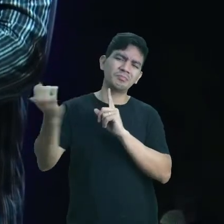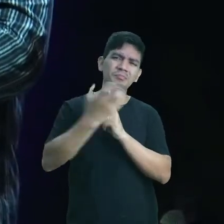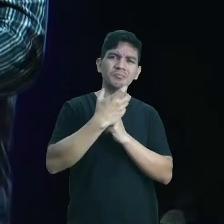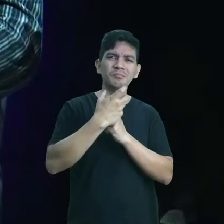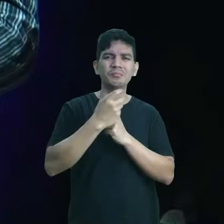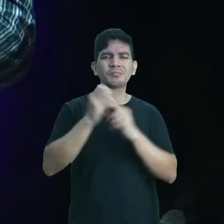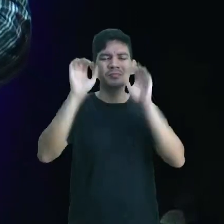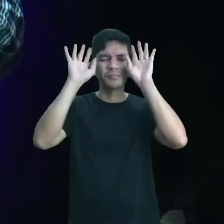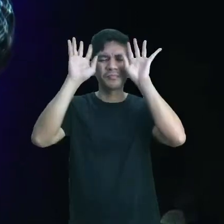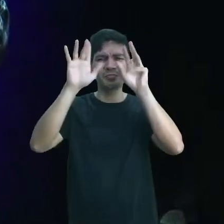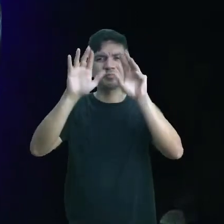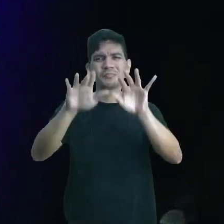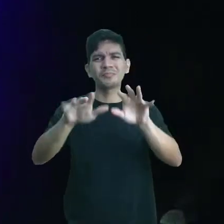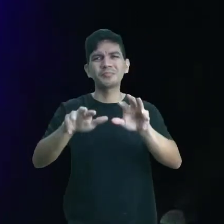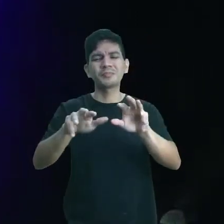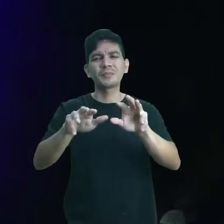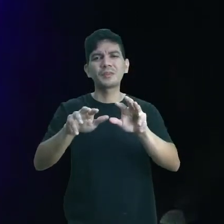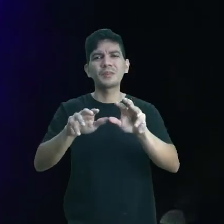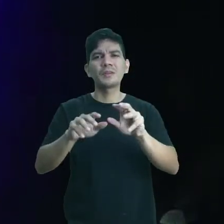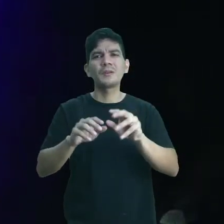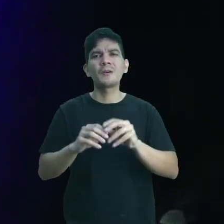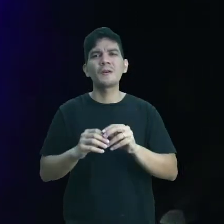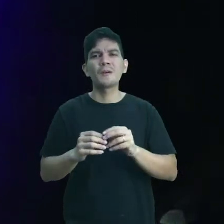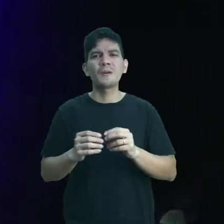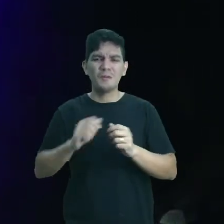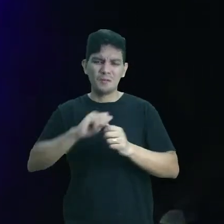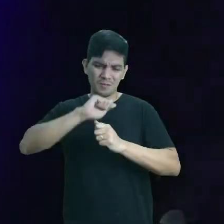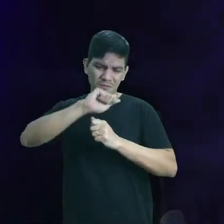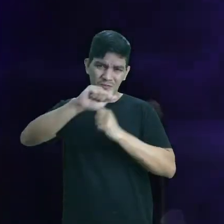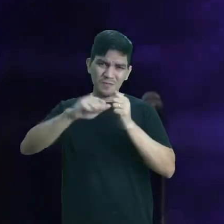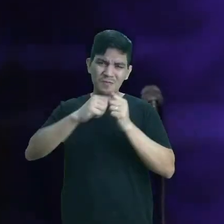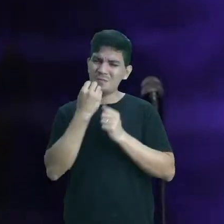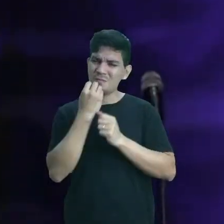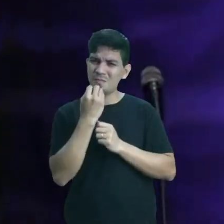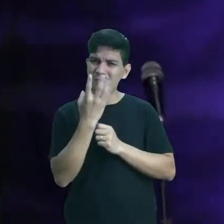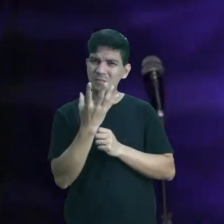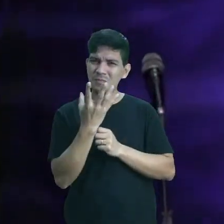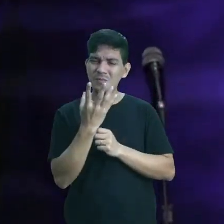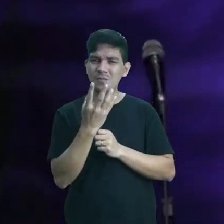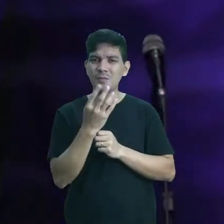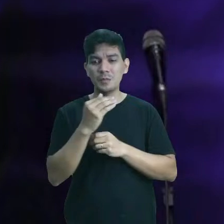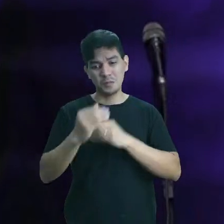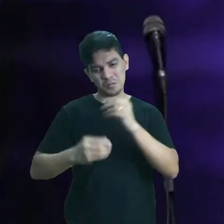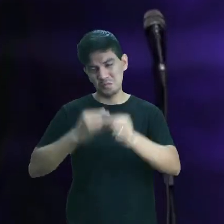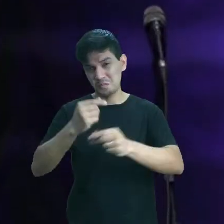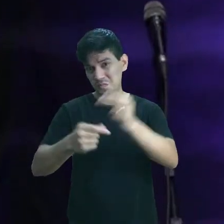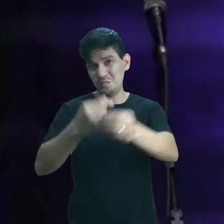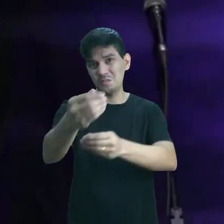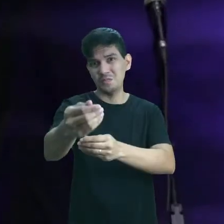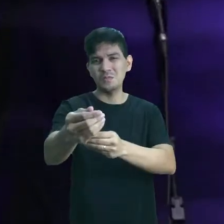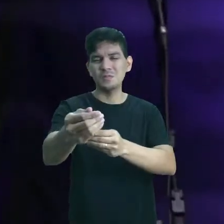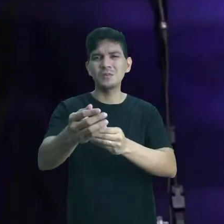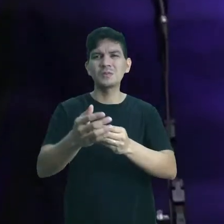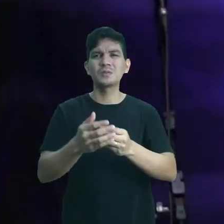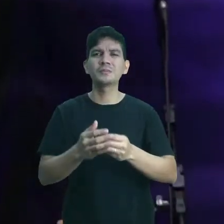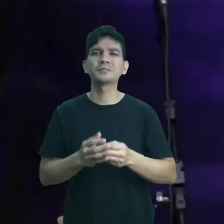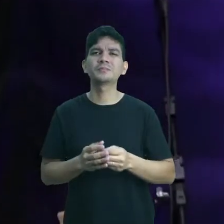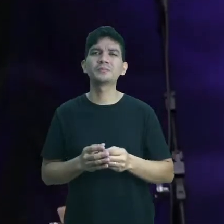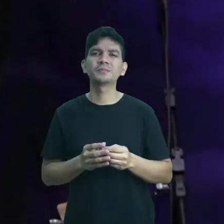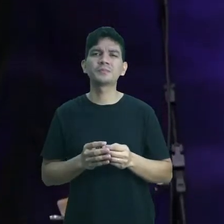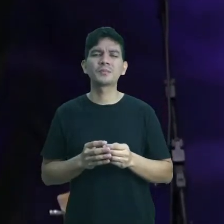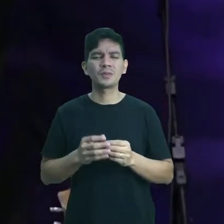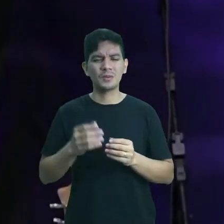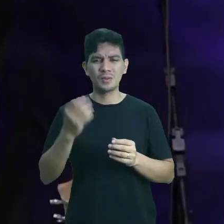Abençoe, para que possamos formar bem as próximas gerações. É no nome de